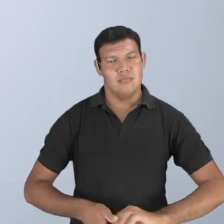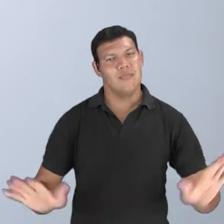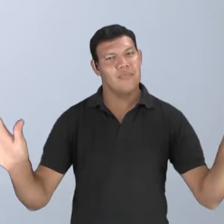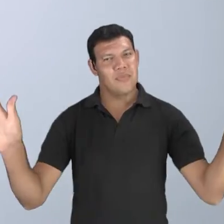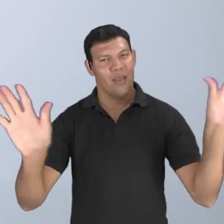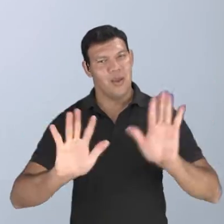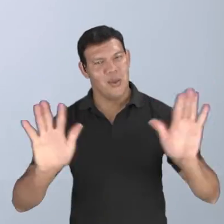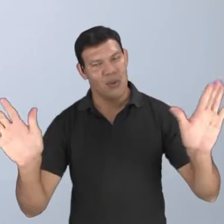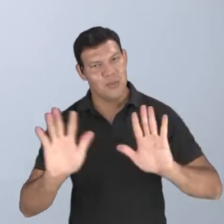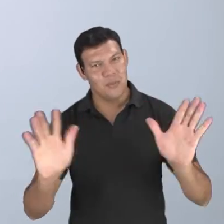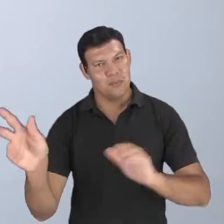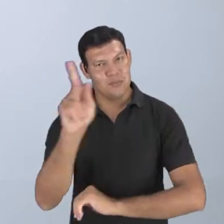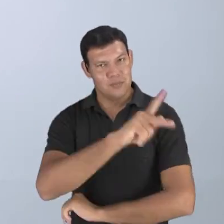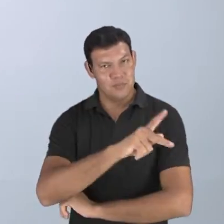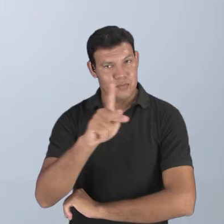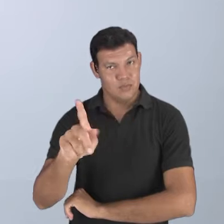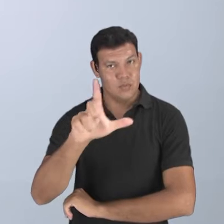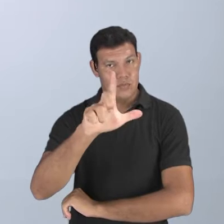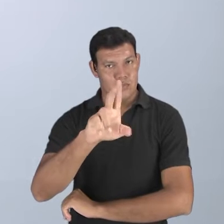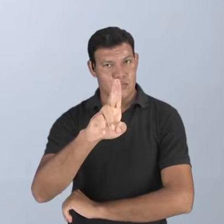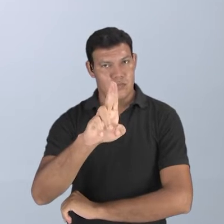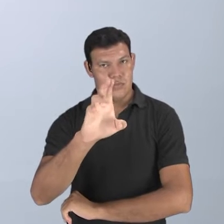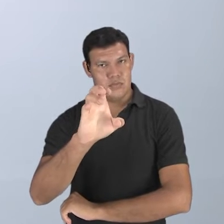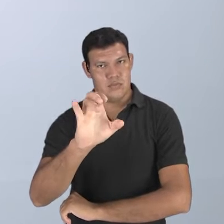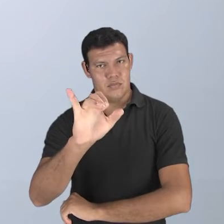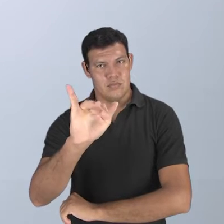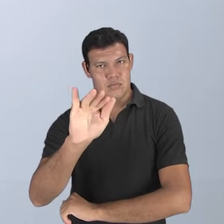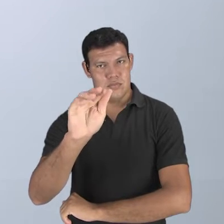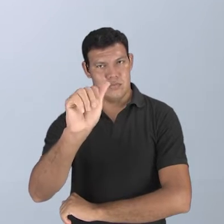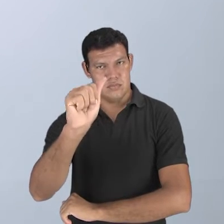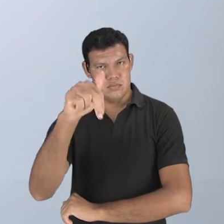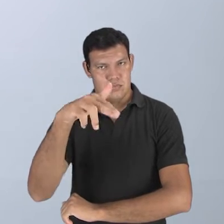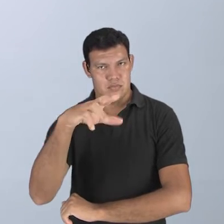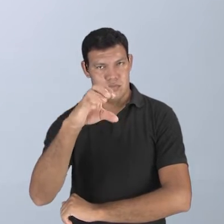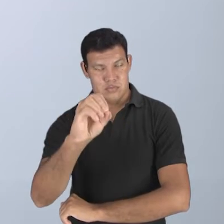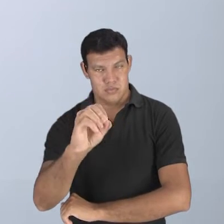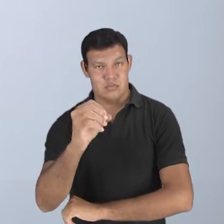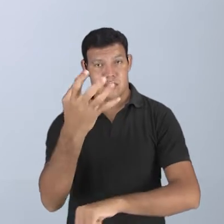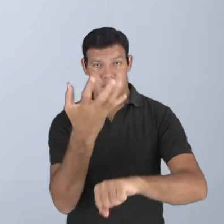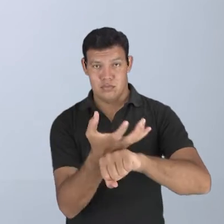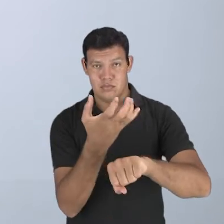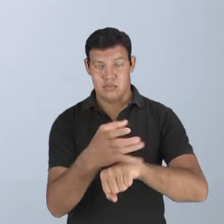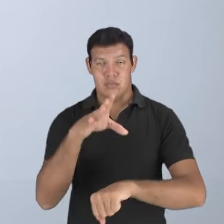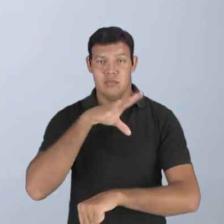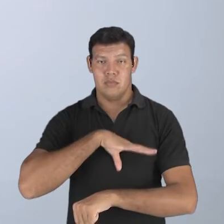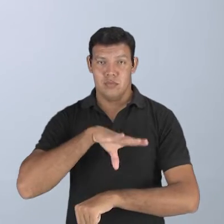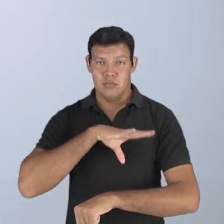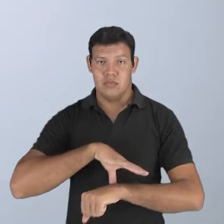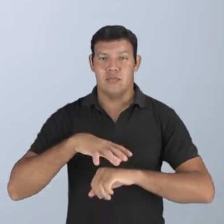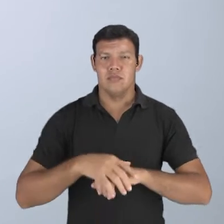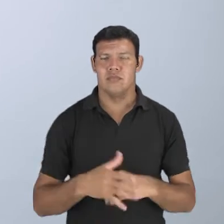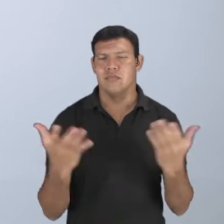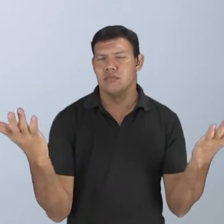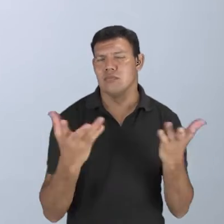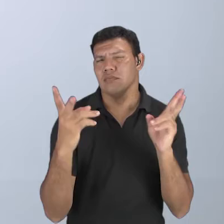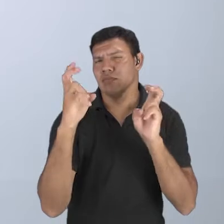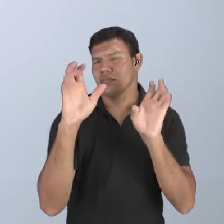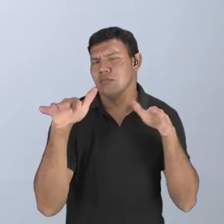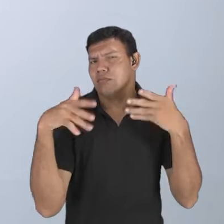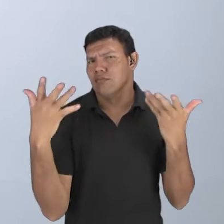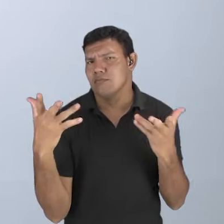Olá, eu sou o professor Luciano, de língua portuguesa, e hoje nós vamos falar um pouco sobre